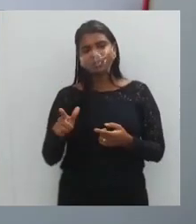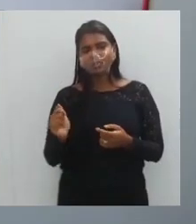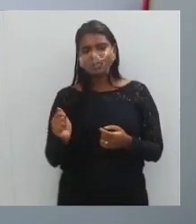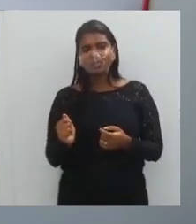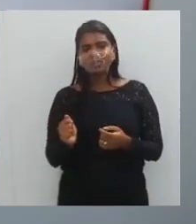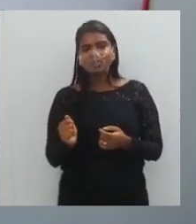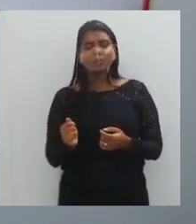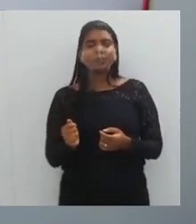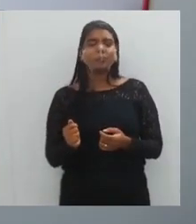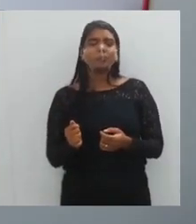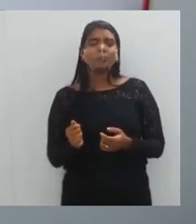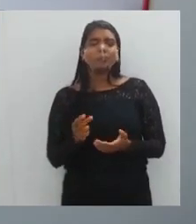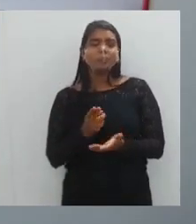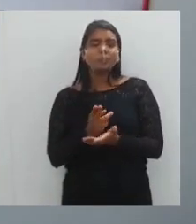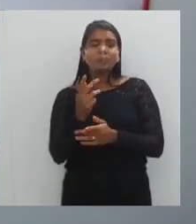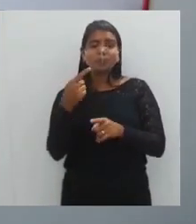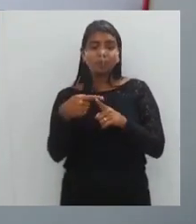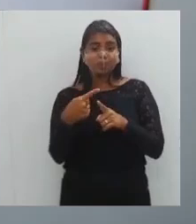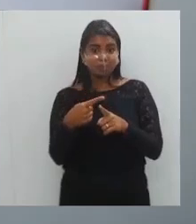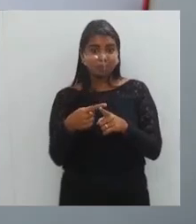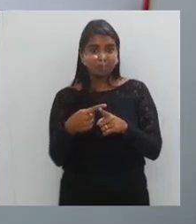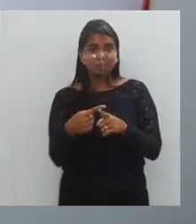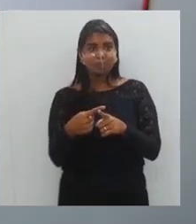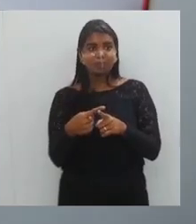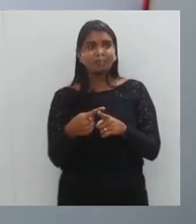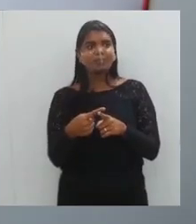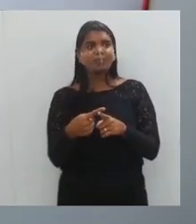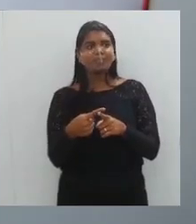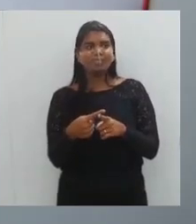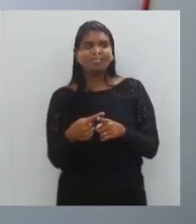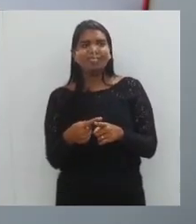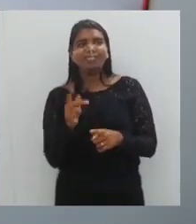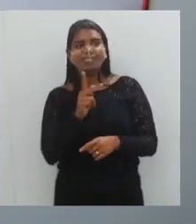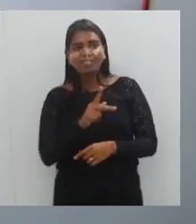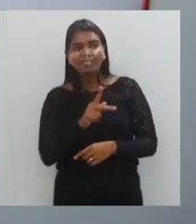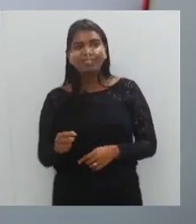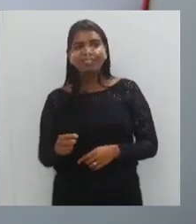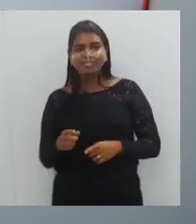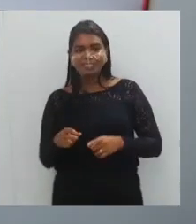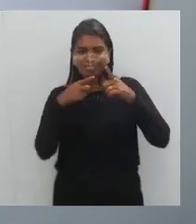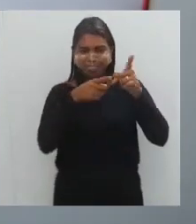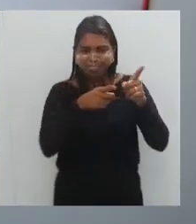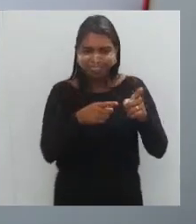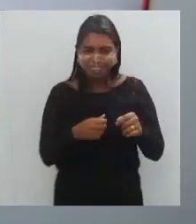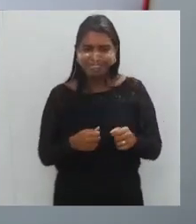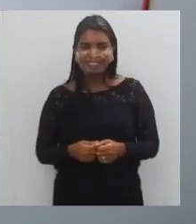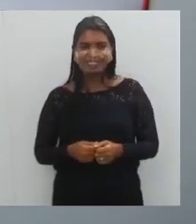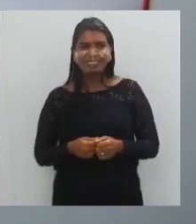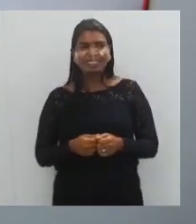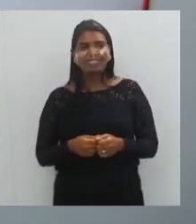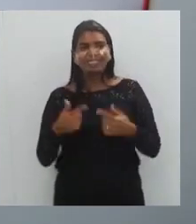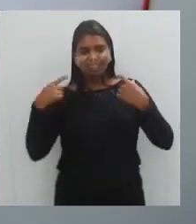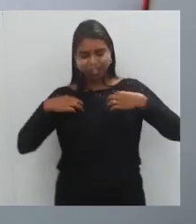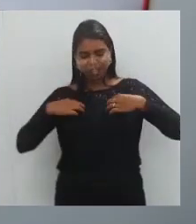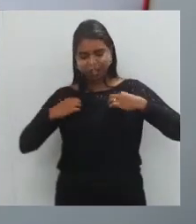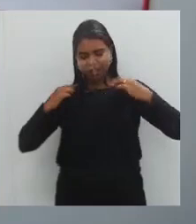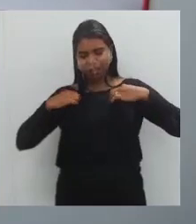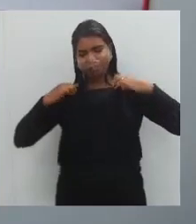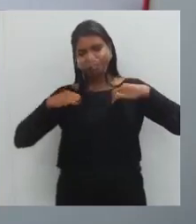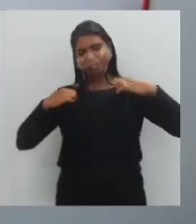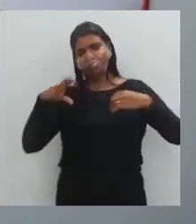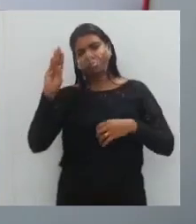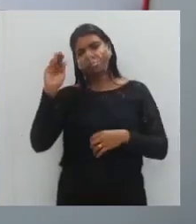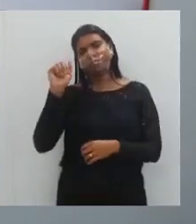muito presentes porque, olha, eu estou sofrendo bullying aqui, tá certo? Porque estão olhando para mim, porque eu estou com a